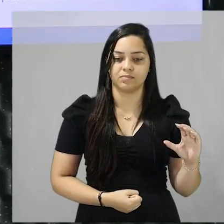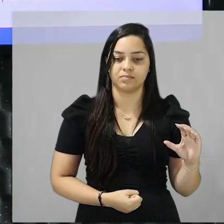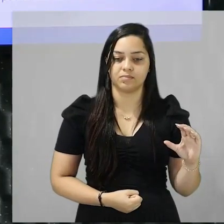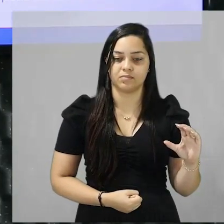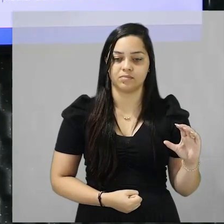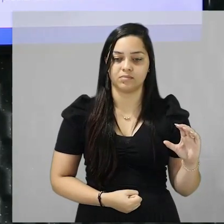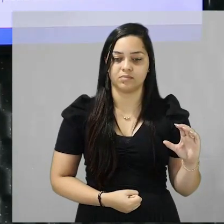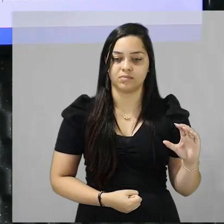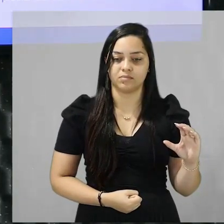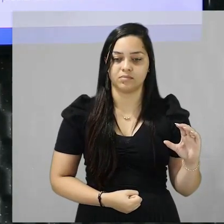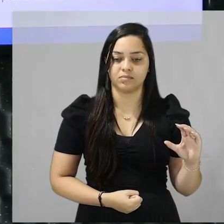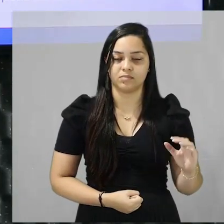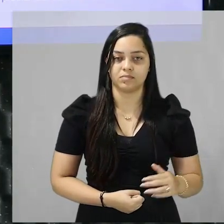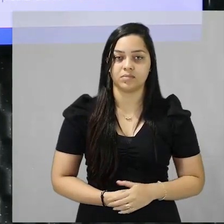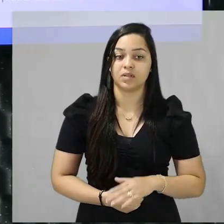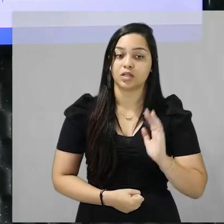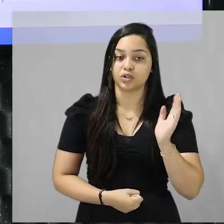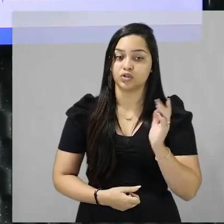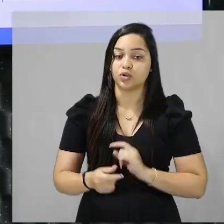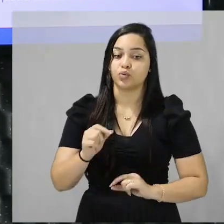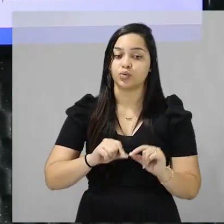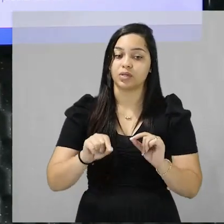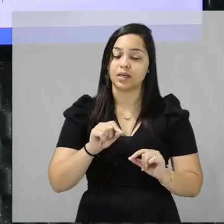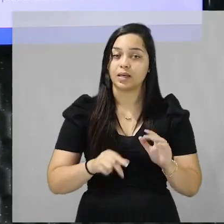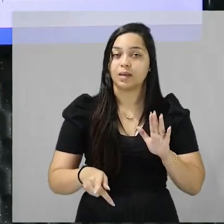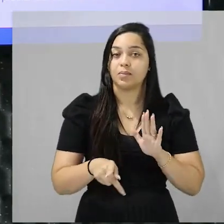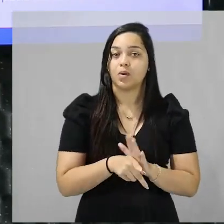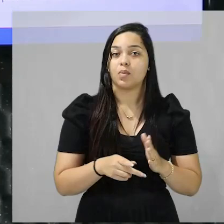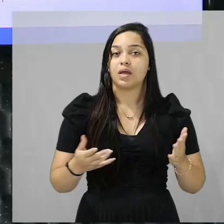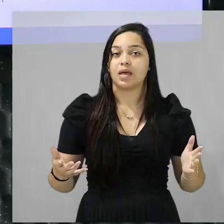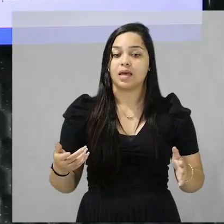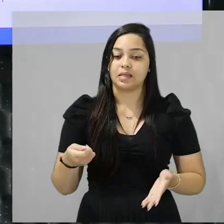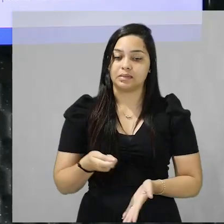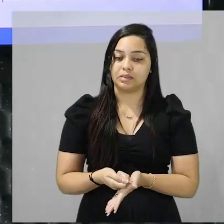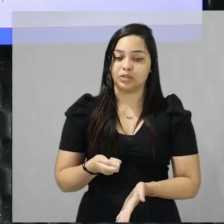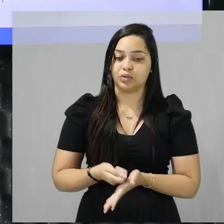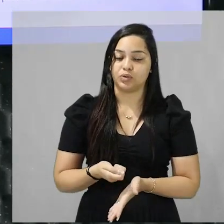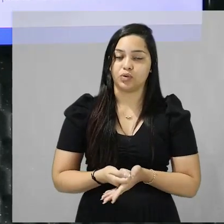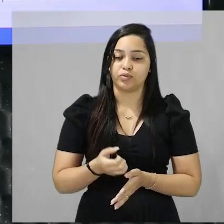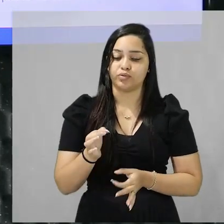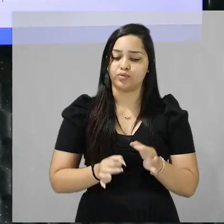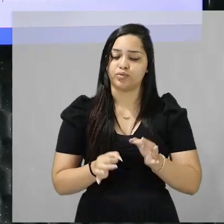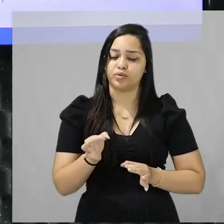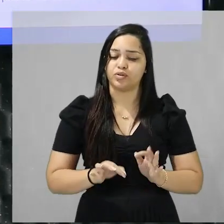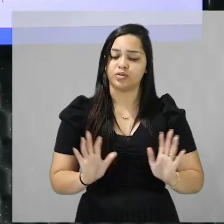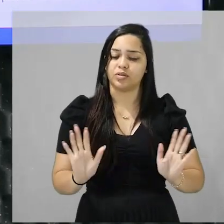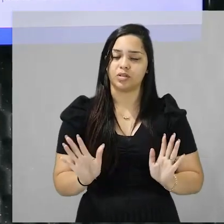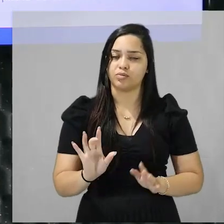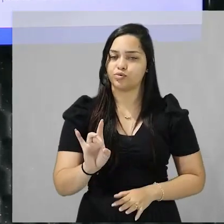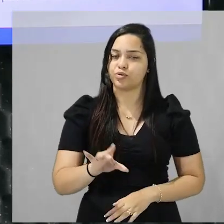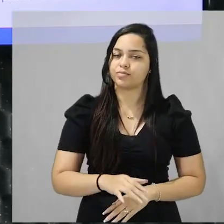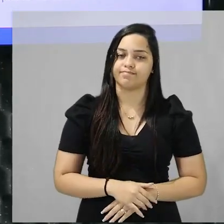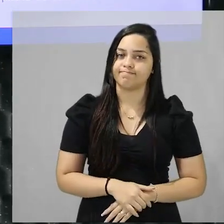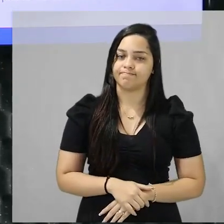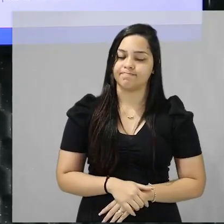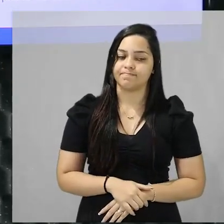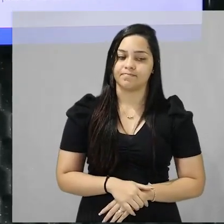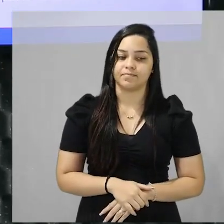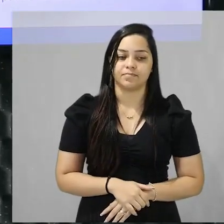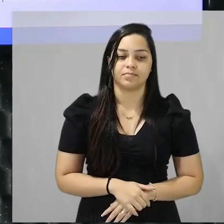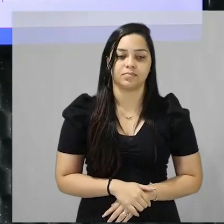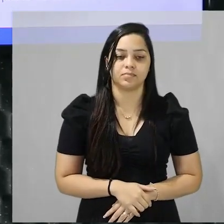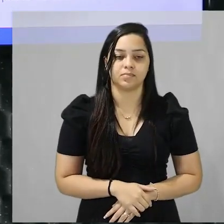pelo governo de um país, aí já fica só pelo lado mais ditatorial, jurídico, jurista, e não é só isso.